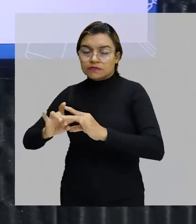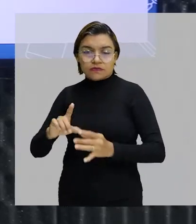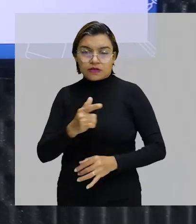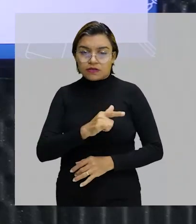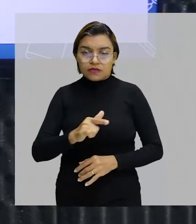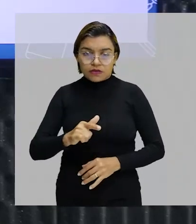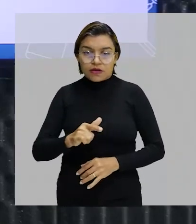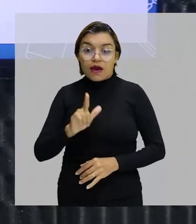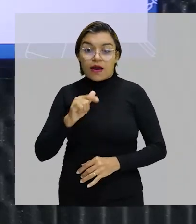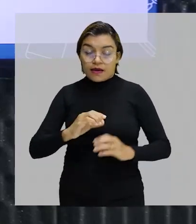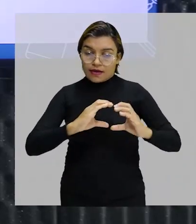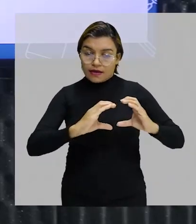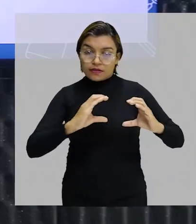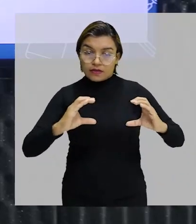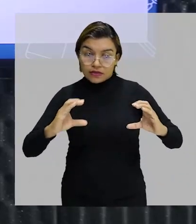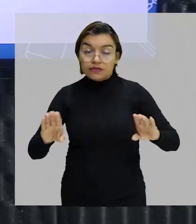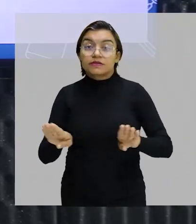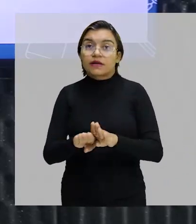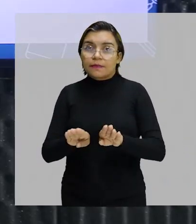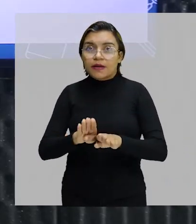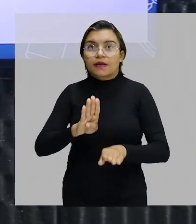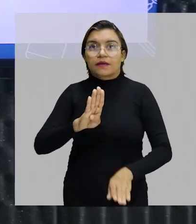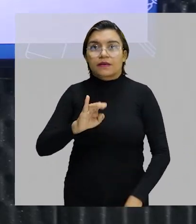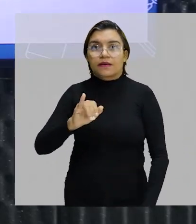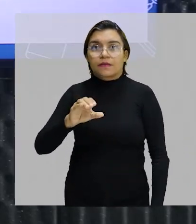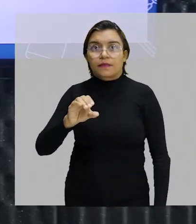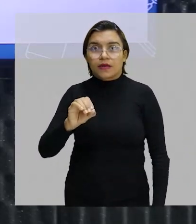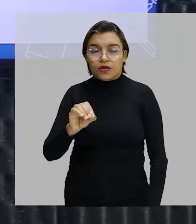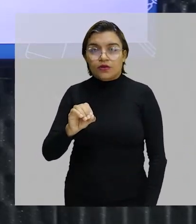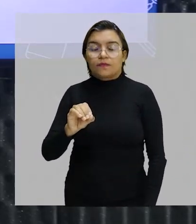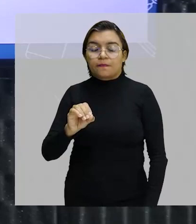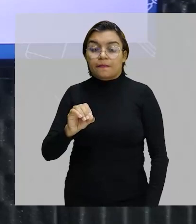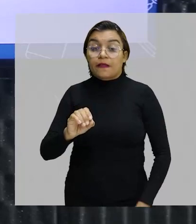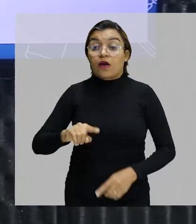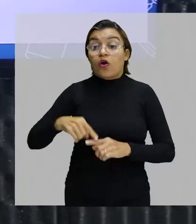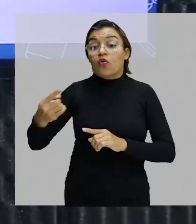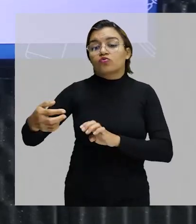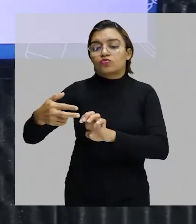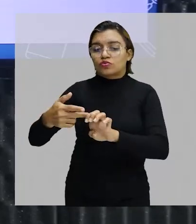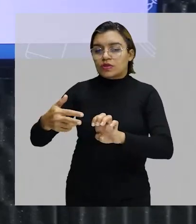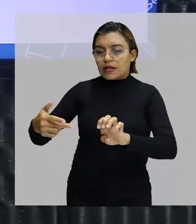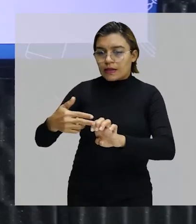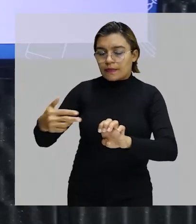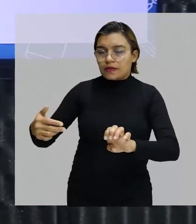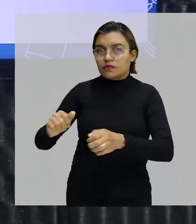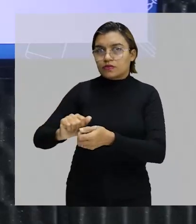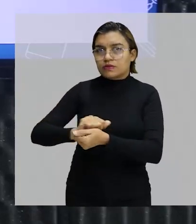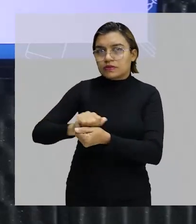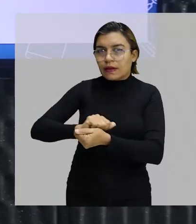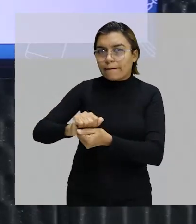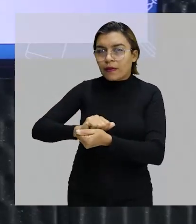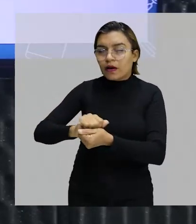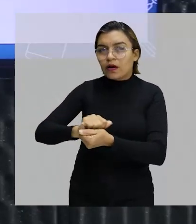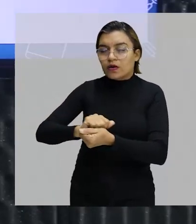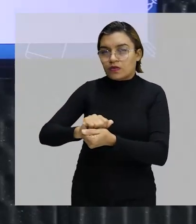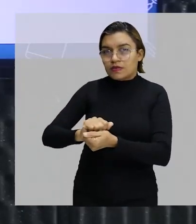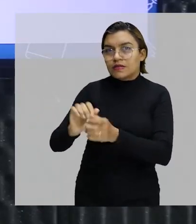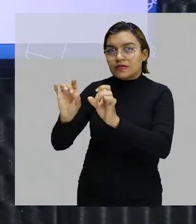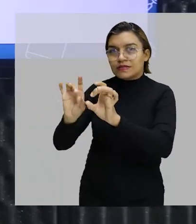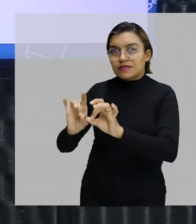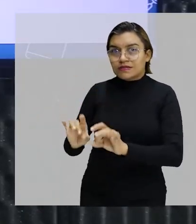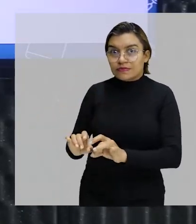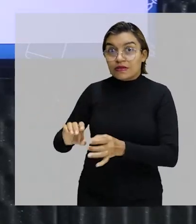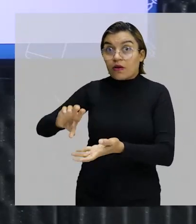eles também são biodegradáveis. Já os elementos, os sabões, e em especial